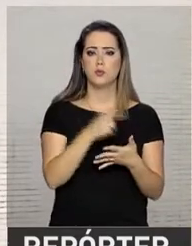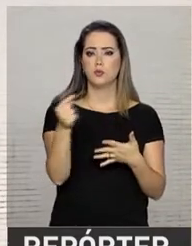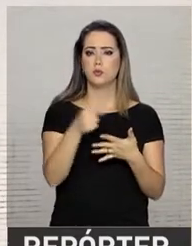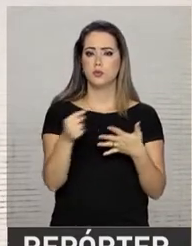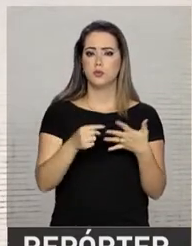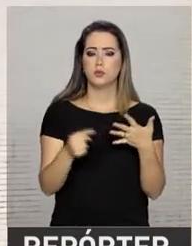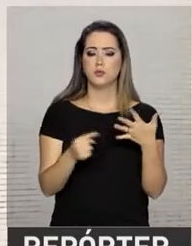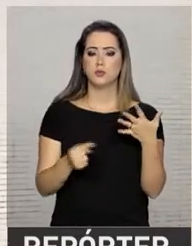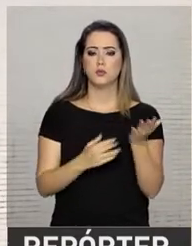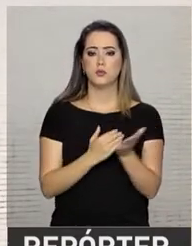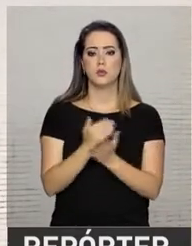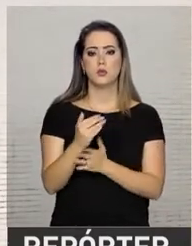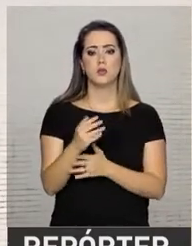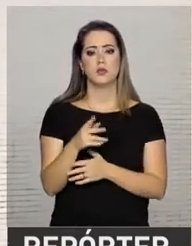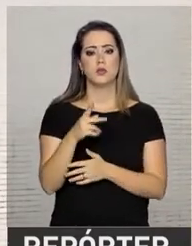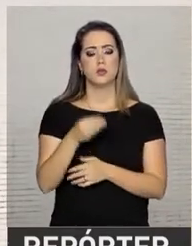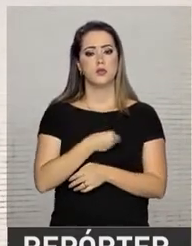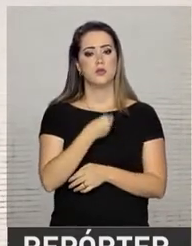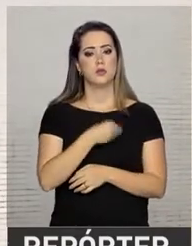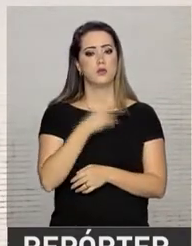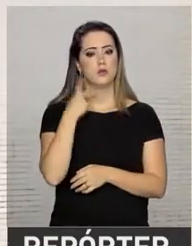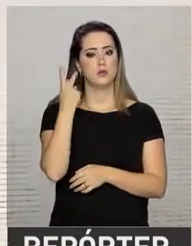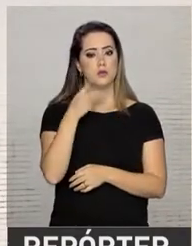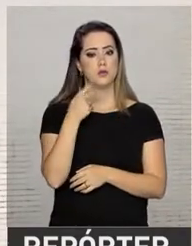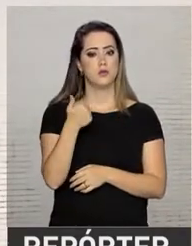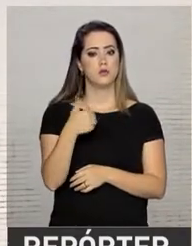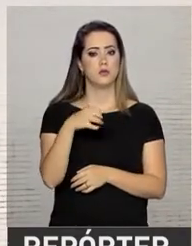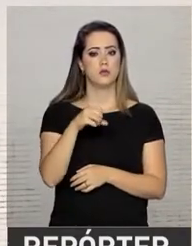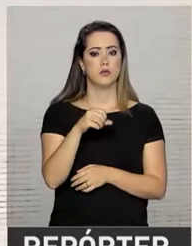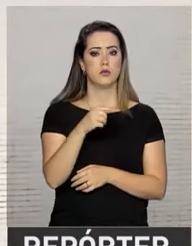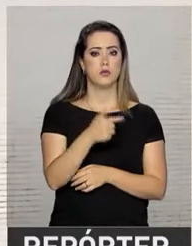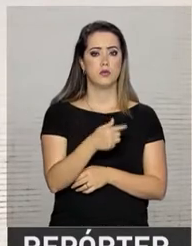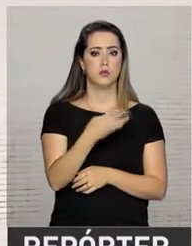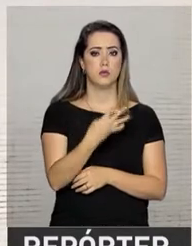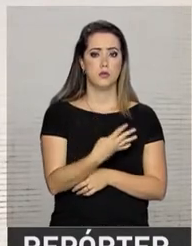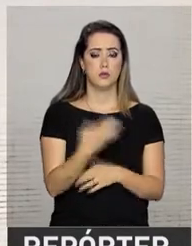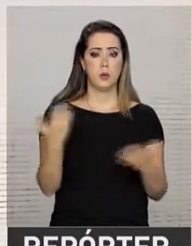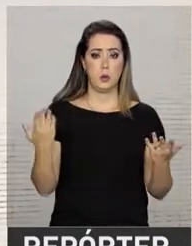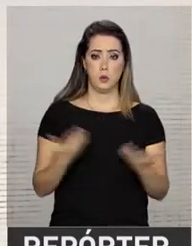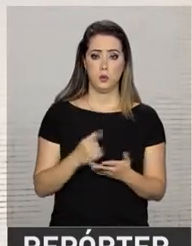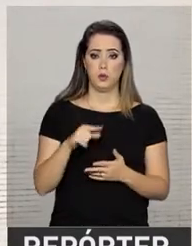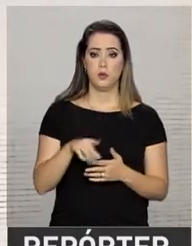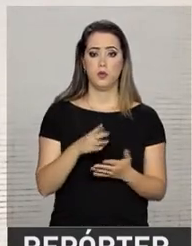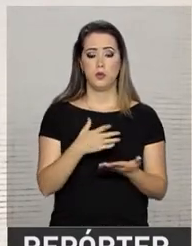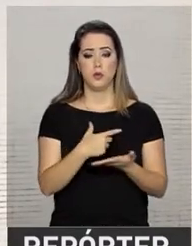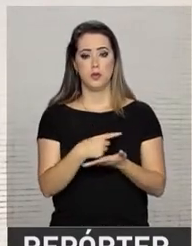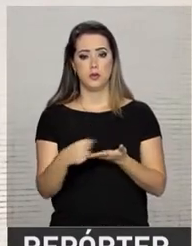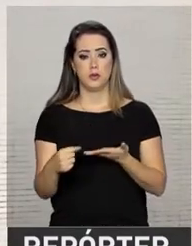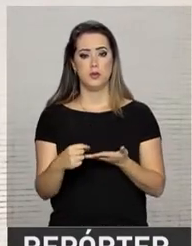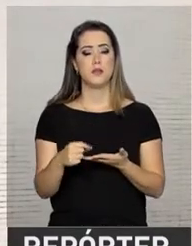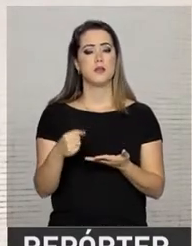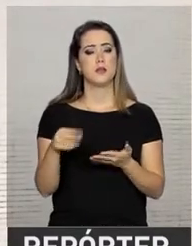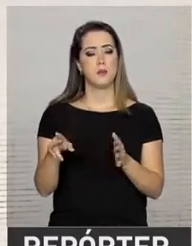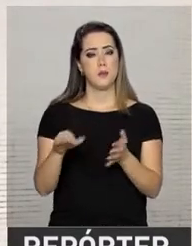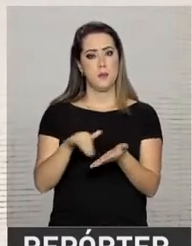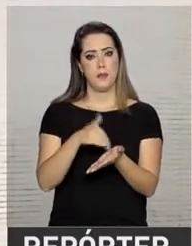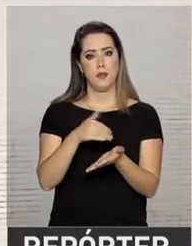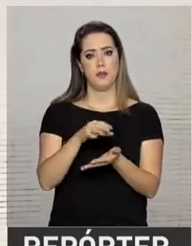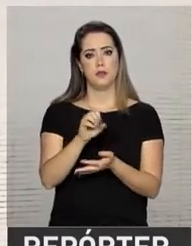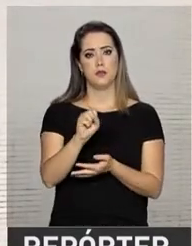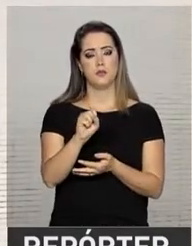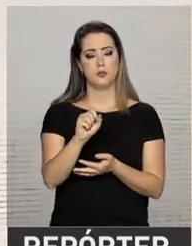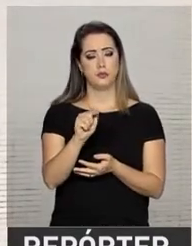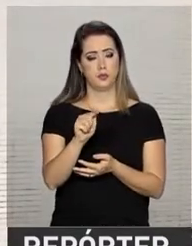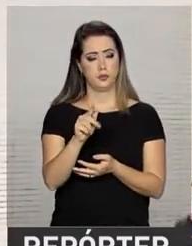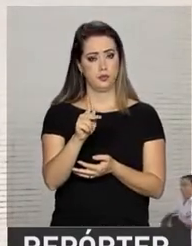desde que entrou na vida pública em 1974 agora ele deixa a secretaria geral da presidência da república para